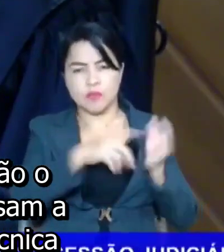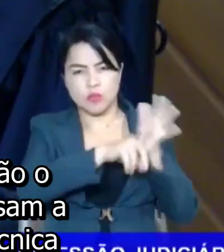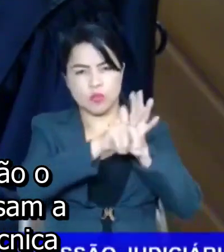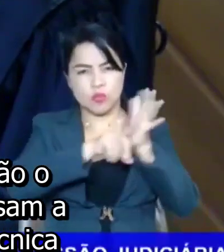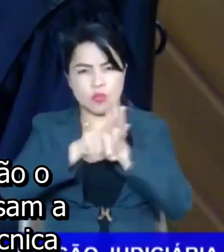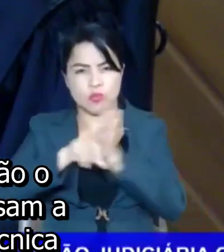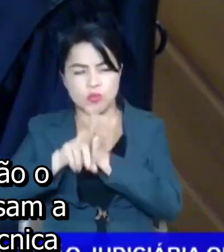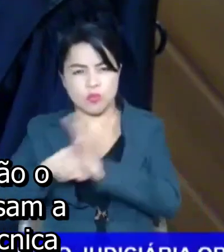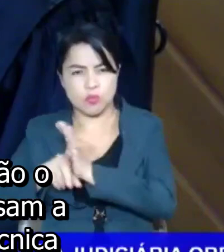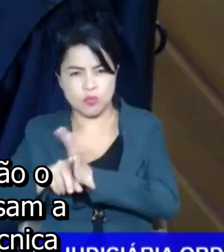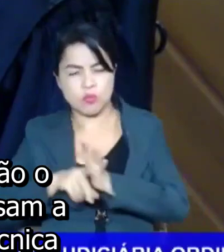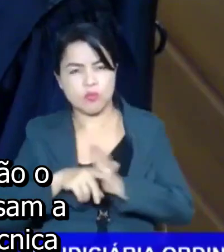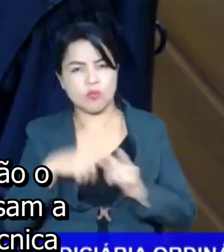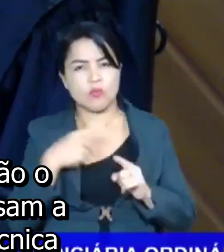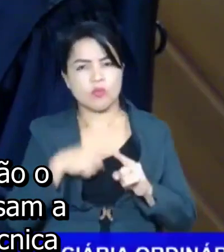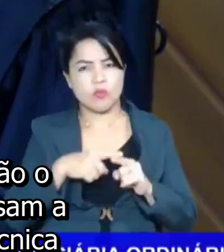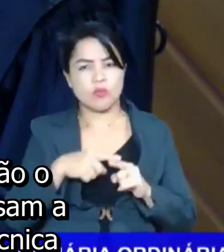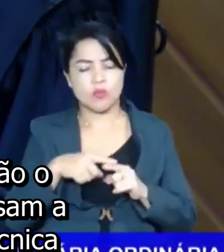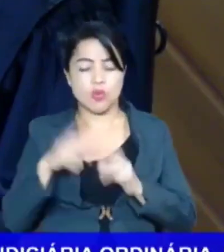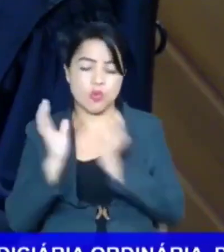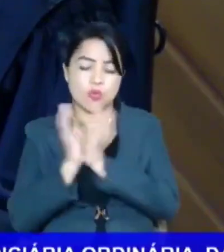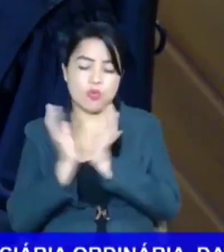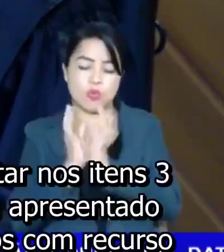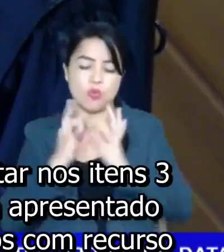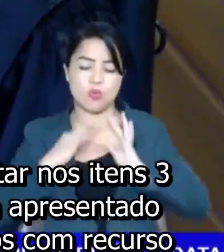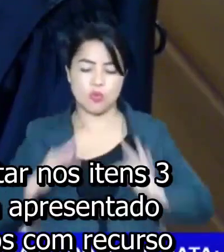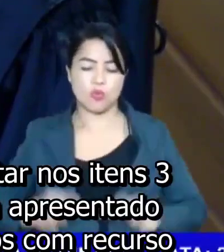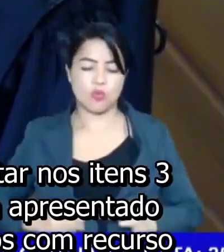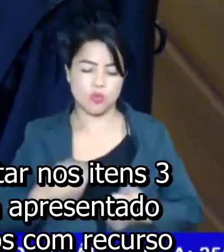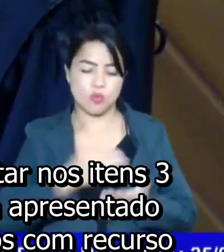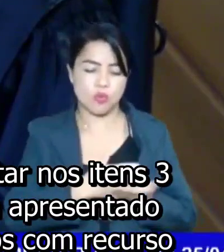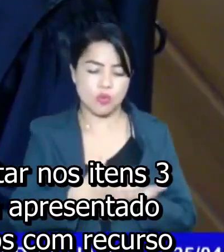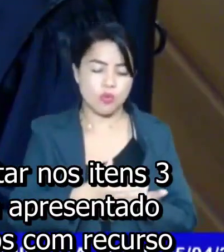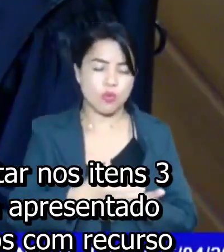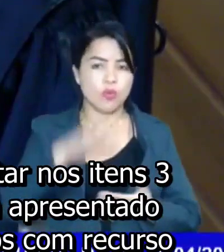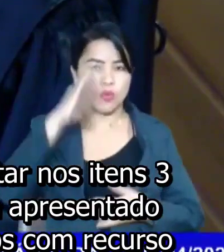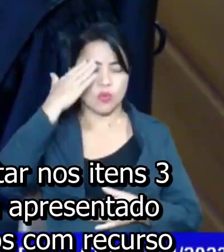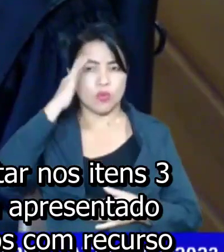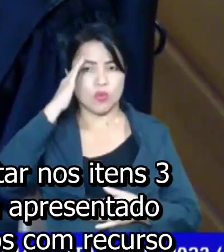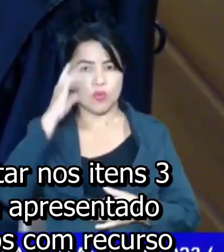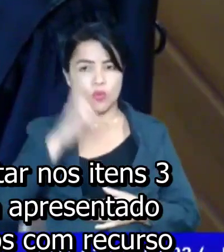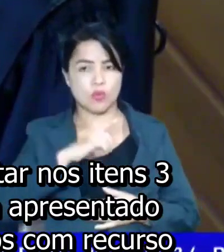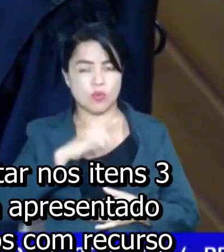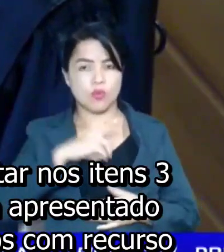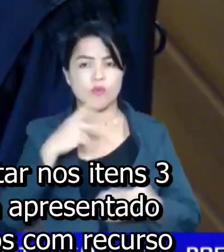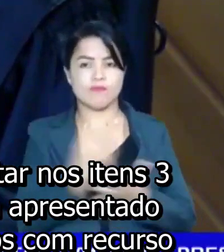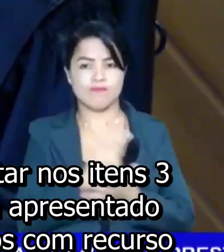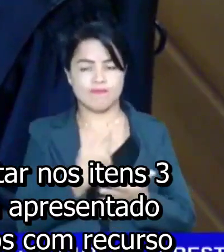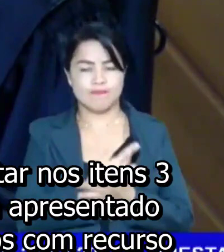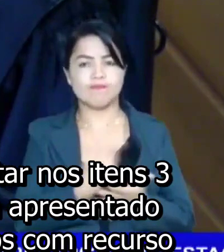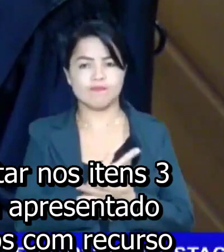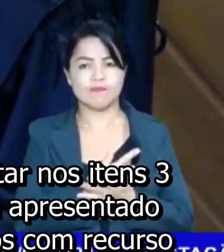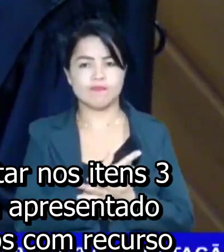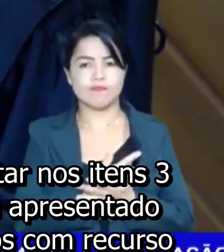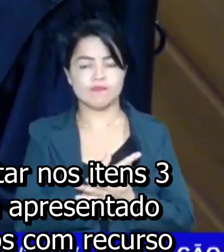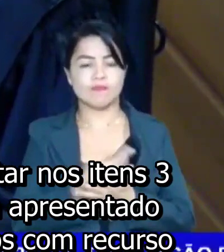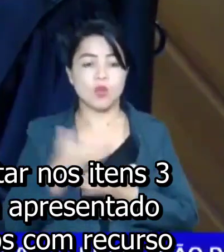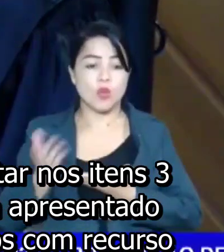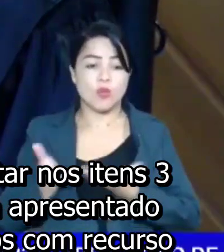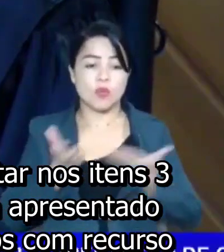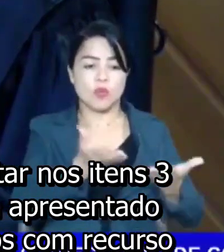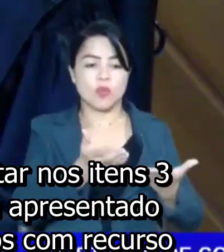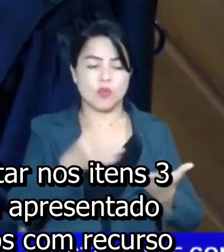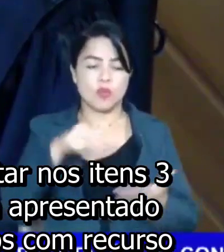as questões apontadas pela unidade técnica. De início, entendo haver equívoco no parecer